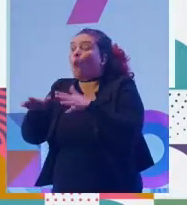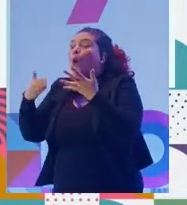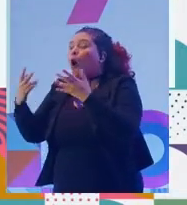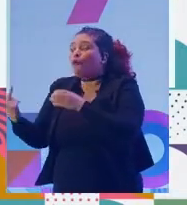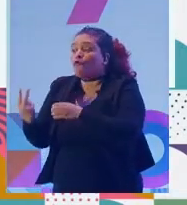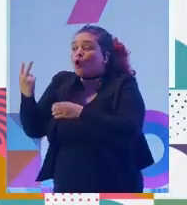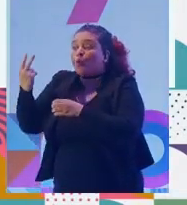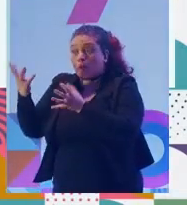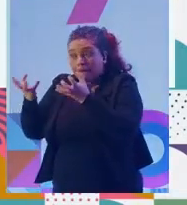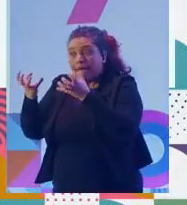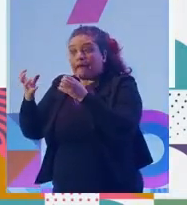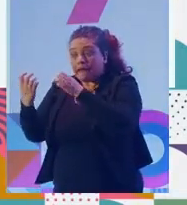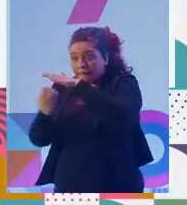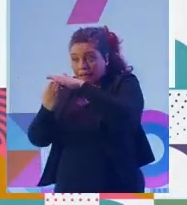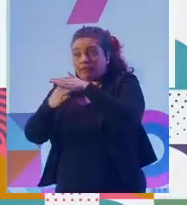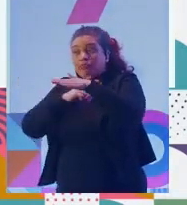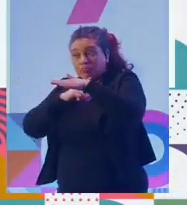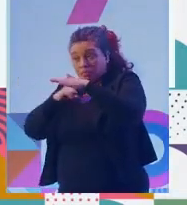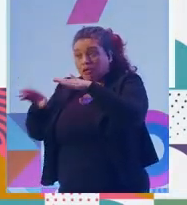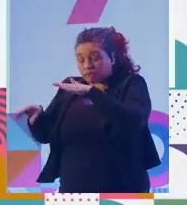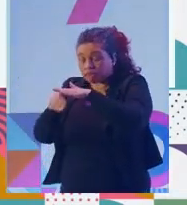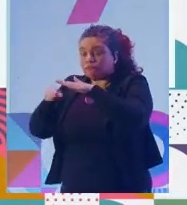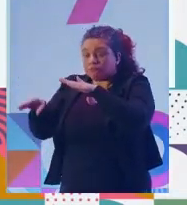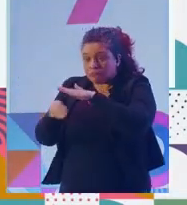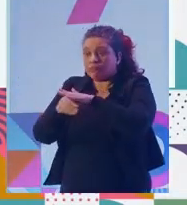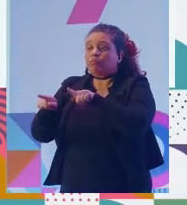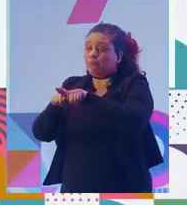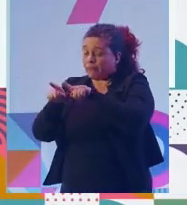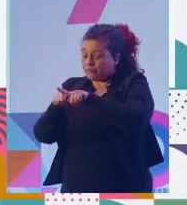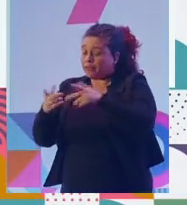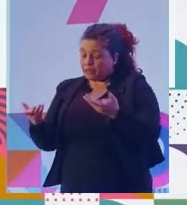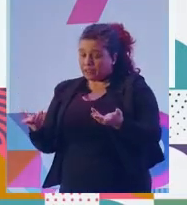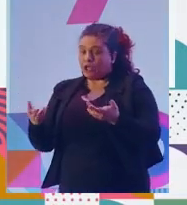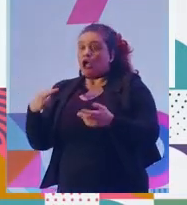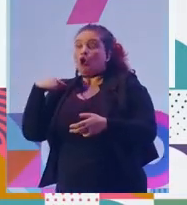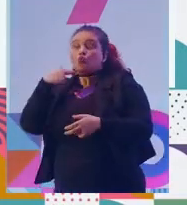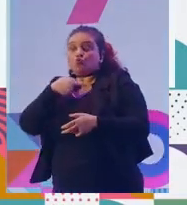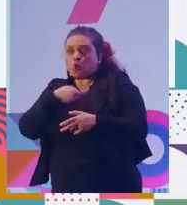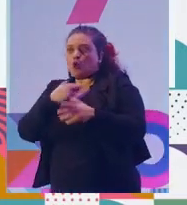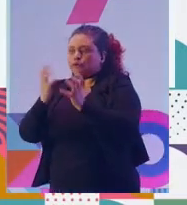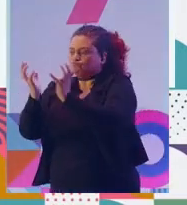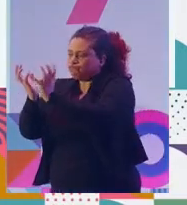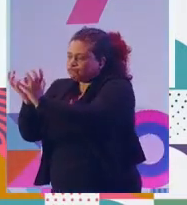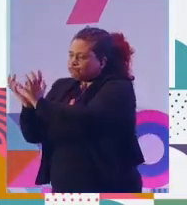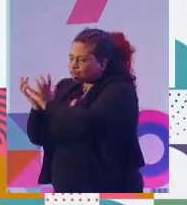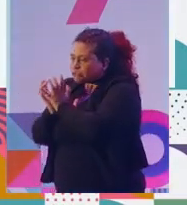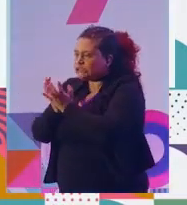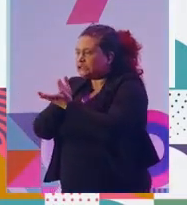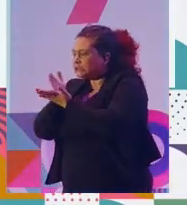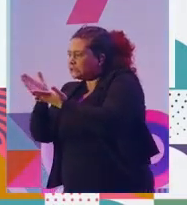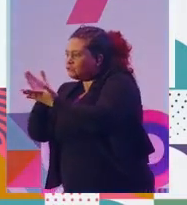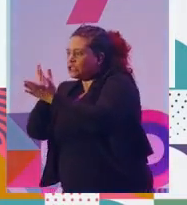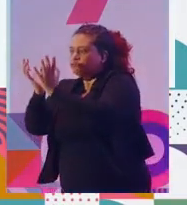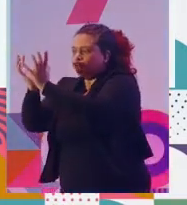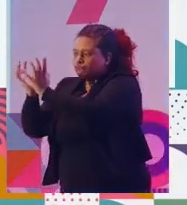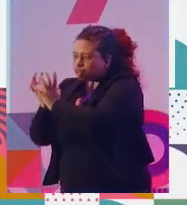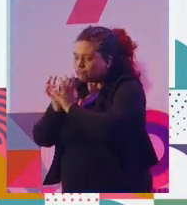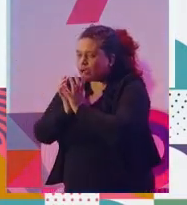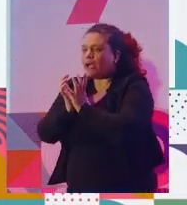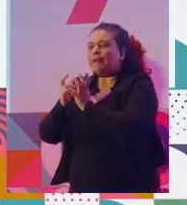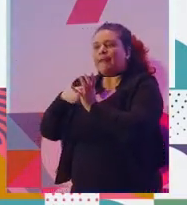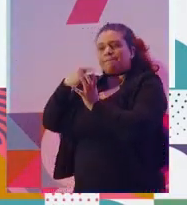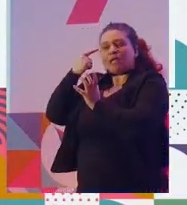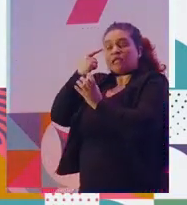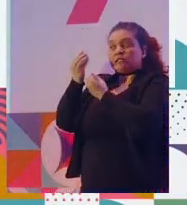quer agregar na organização. E a gente define as equipes e a maneira de estruturá-las